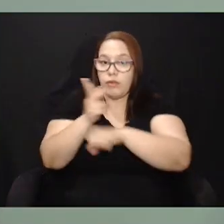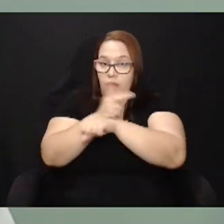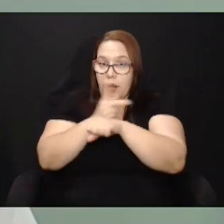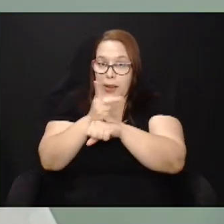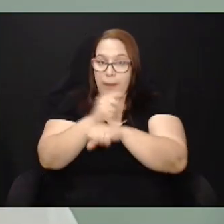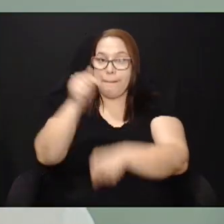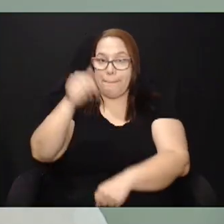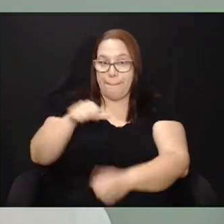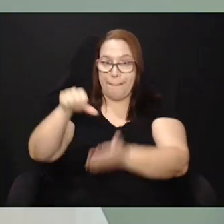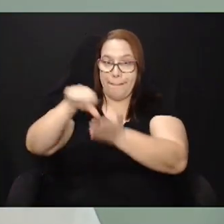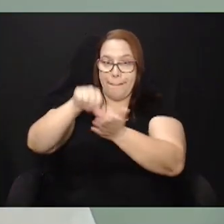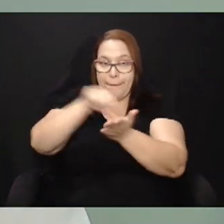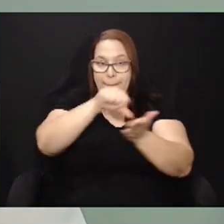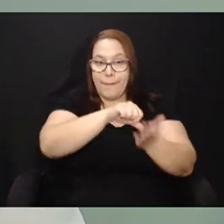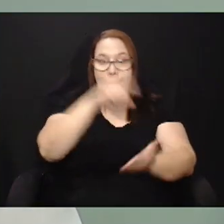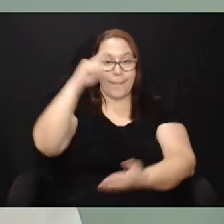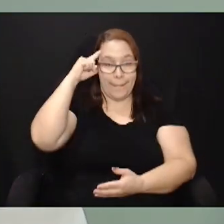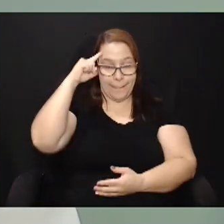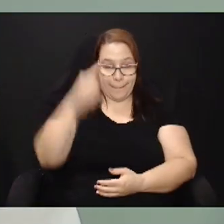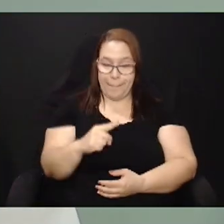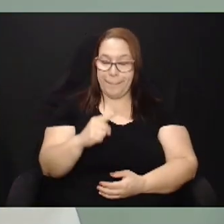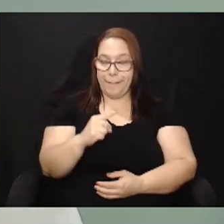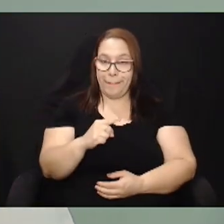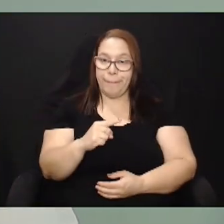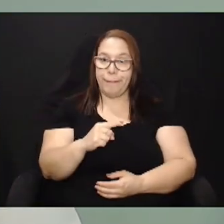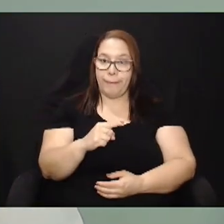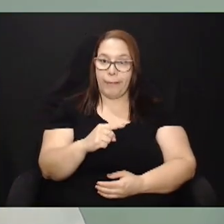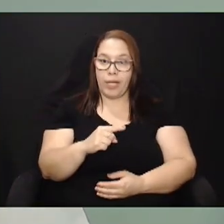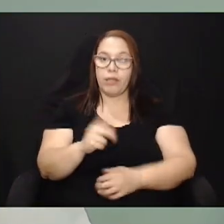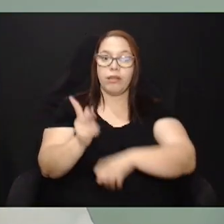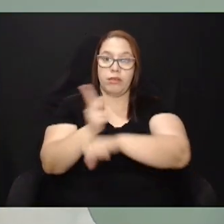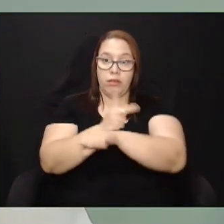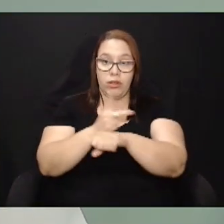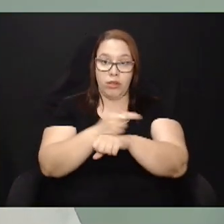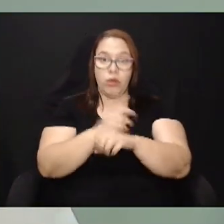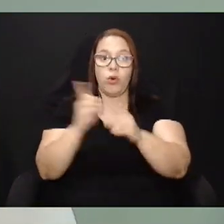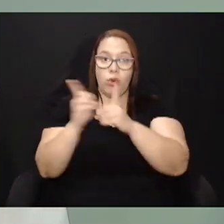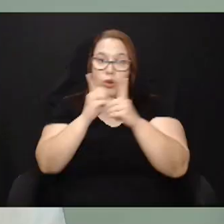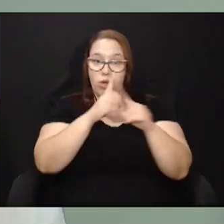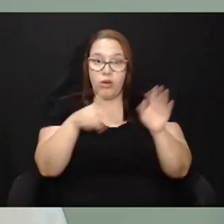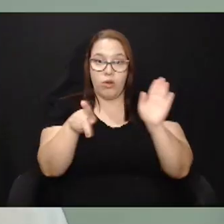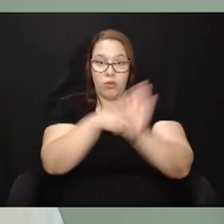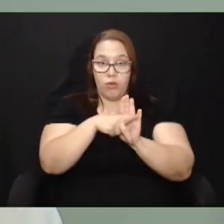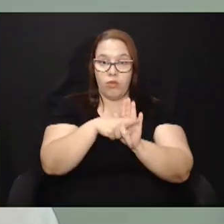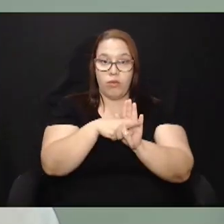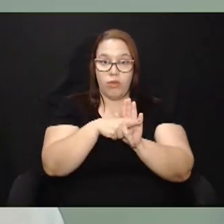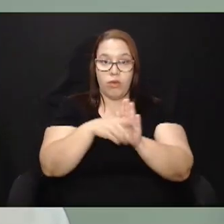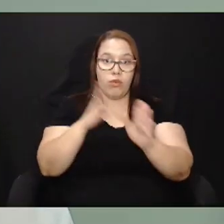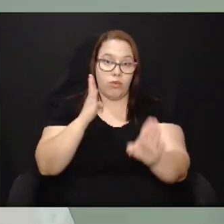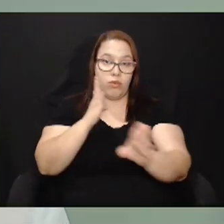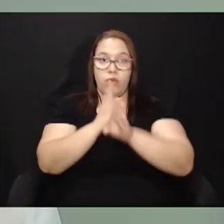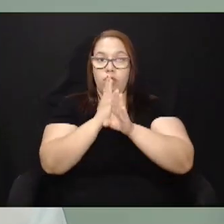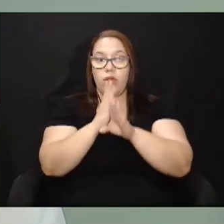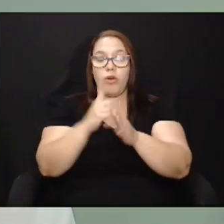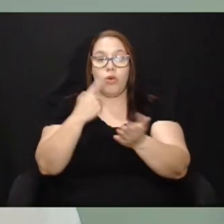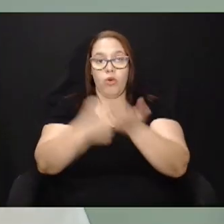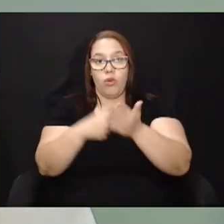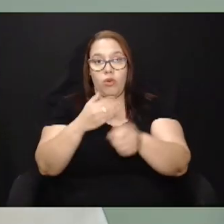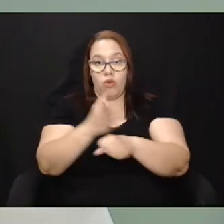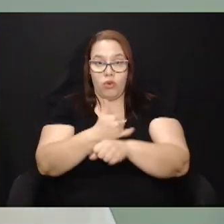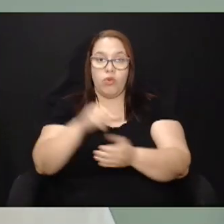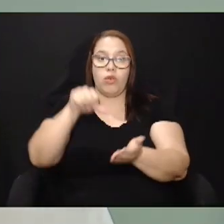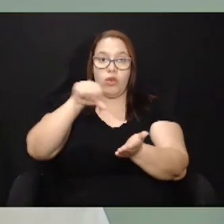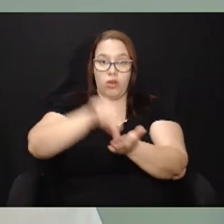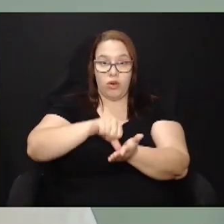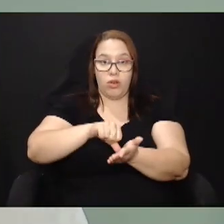unidades diretamente e buscar ou ser atendido no próprio momento da chegada ou um agendamento na unidade,